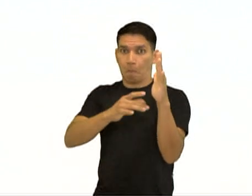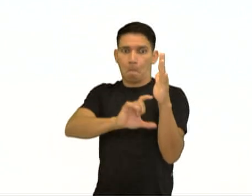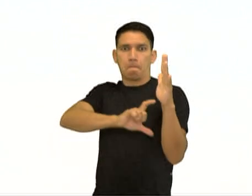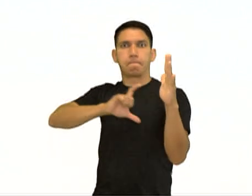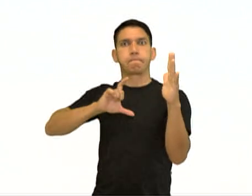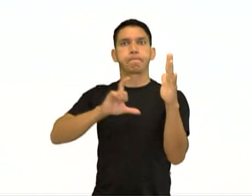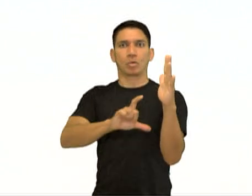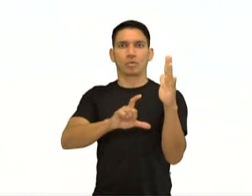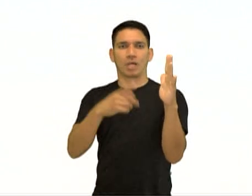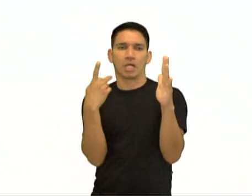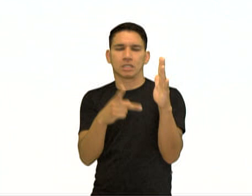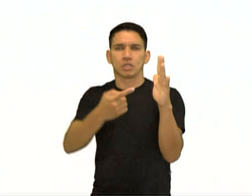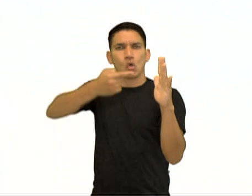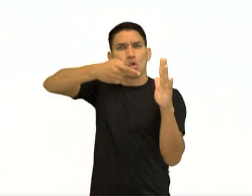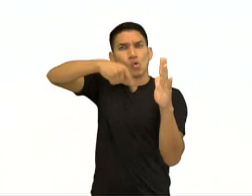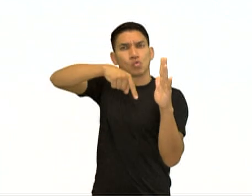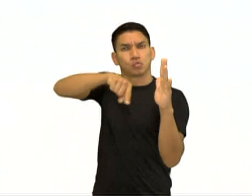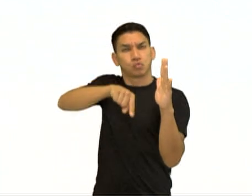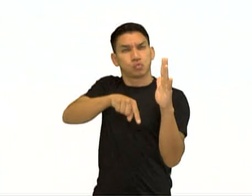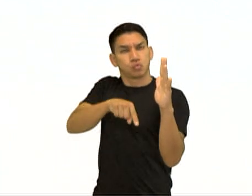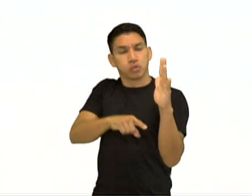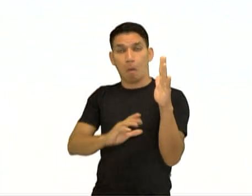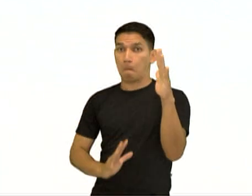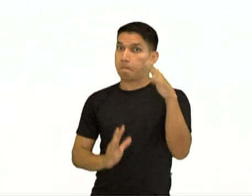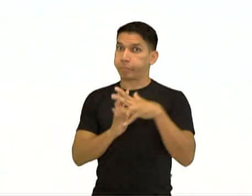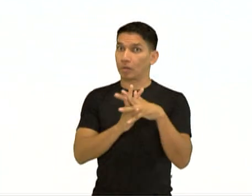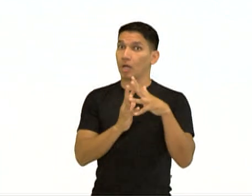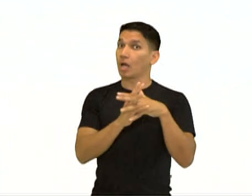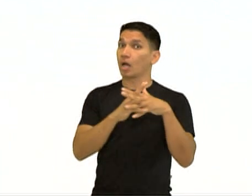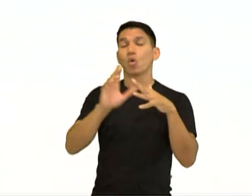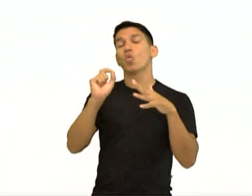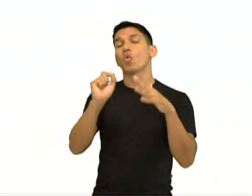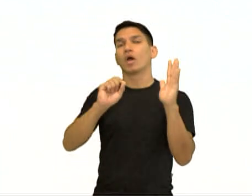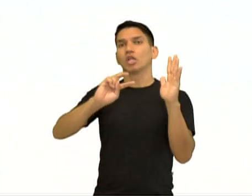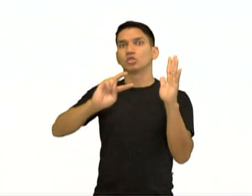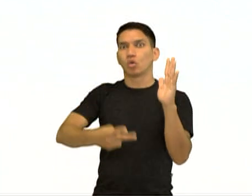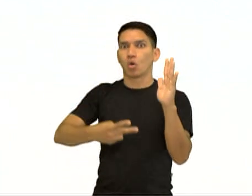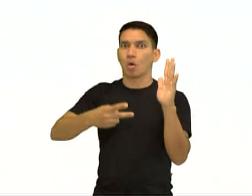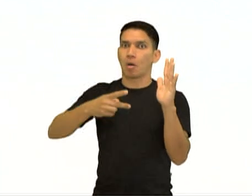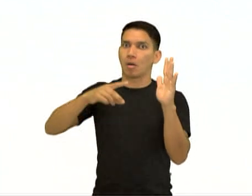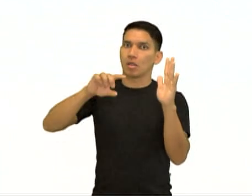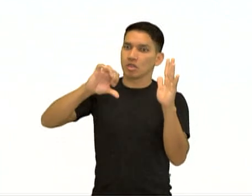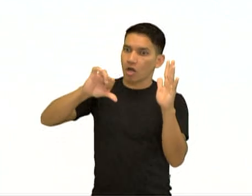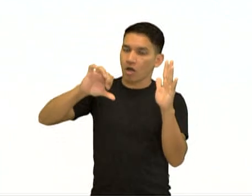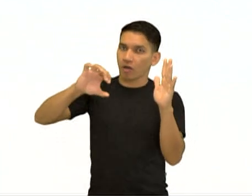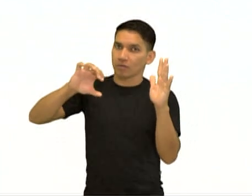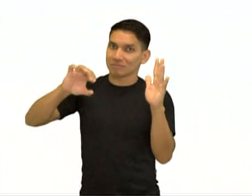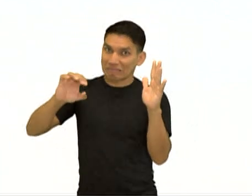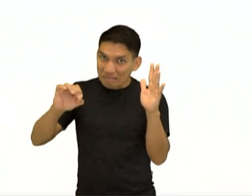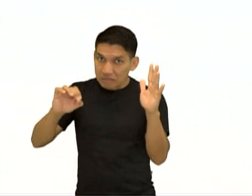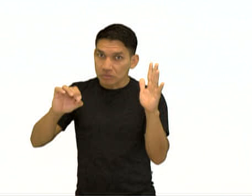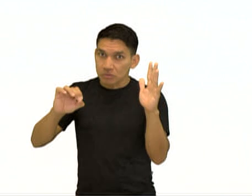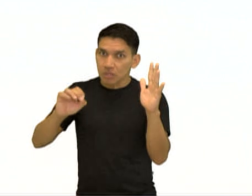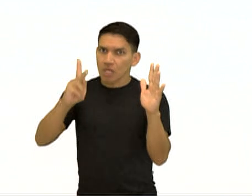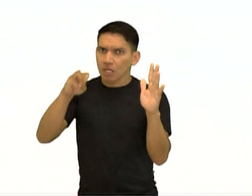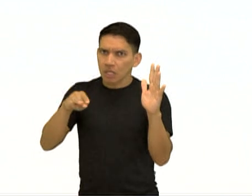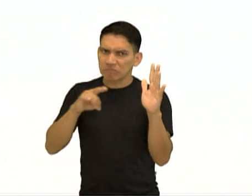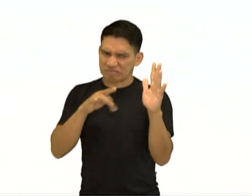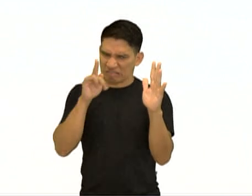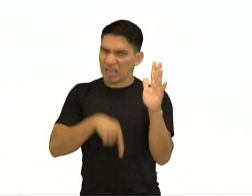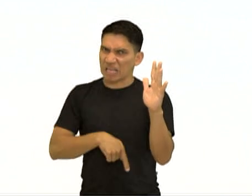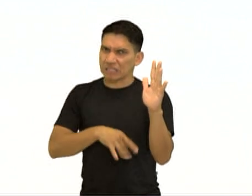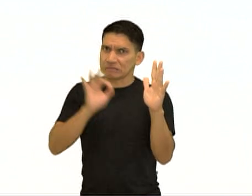e sua profundidade máxima alcança os 2.900 quilômetros. Essa afirmação, ela é falsa